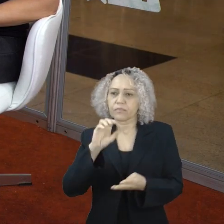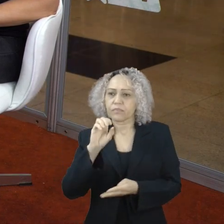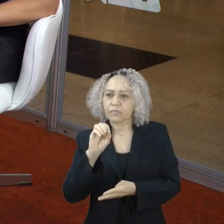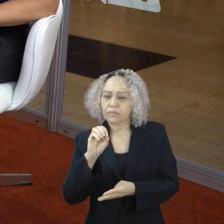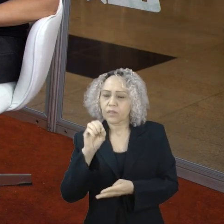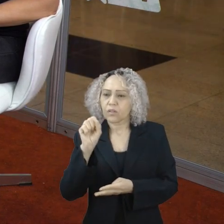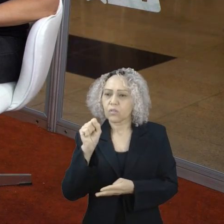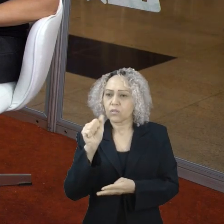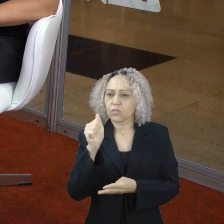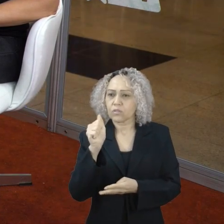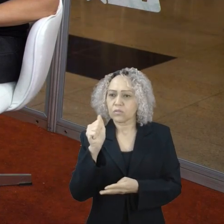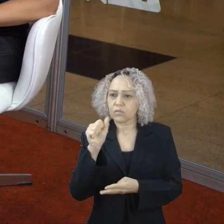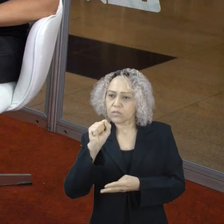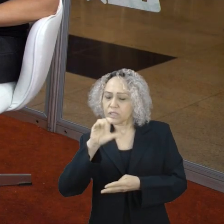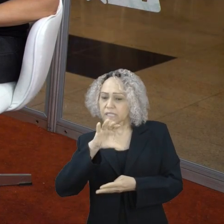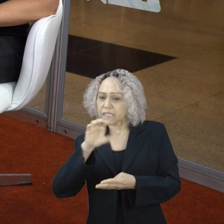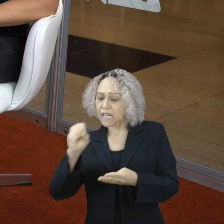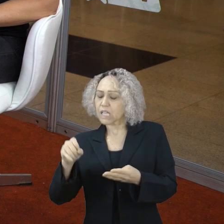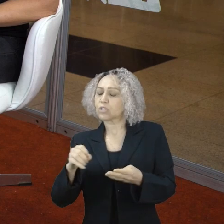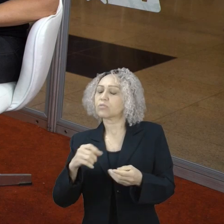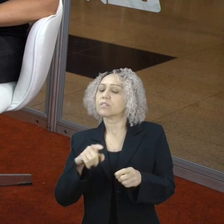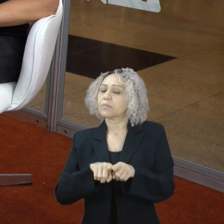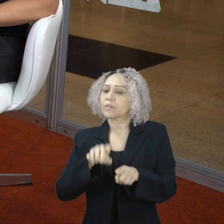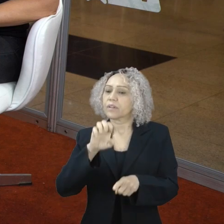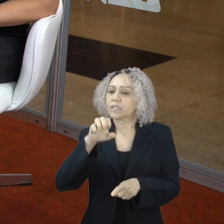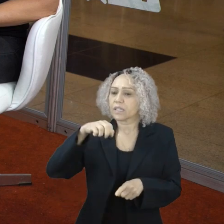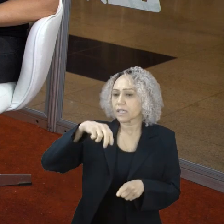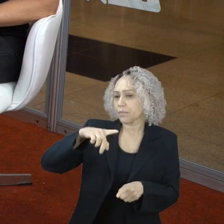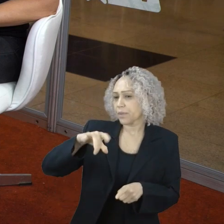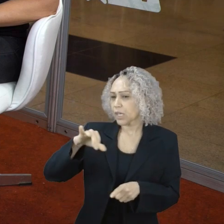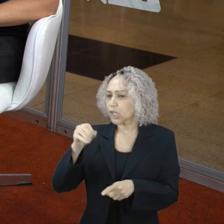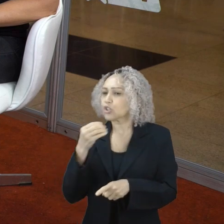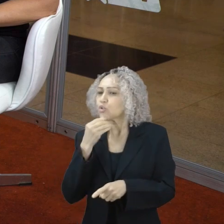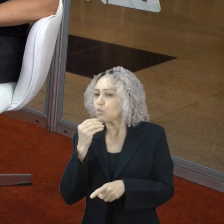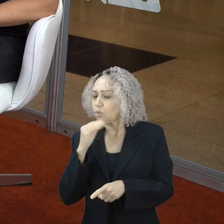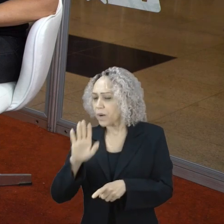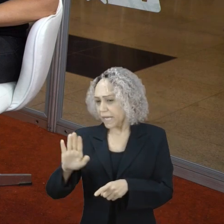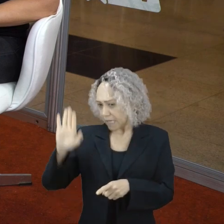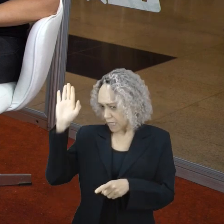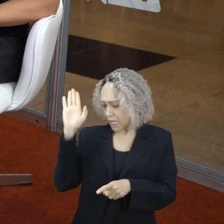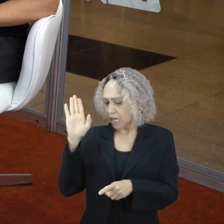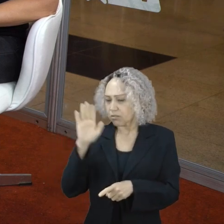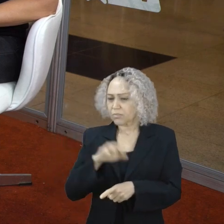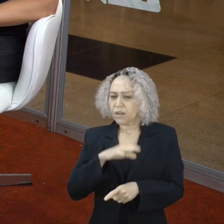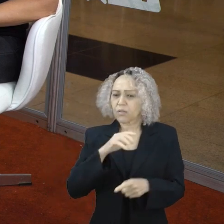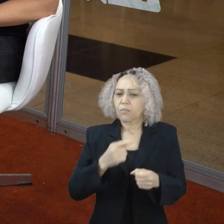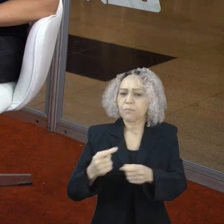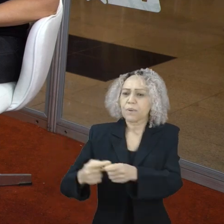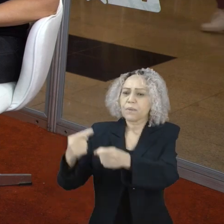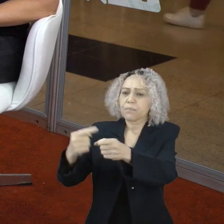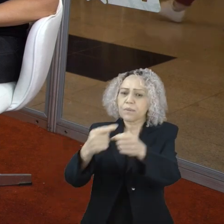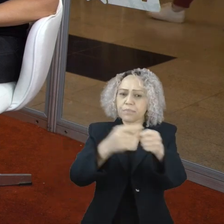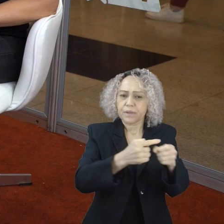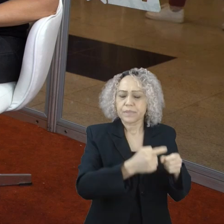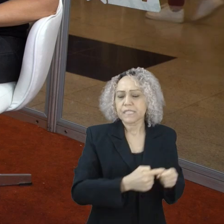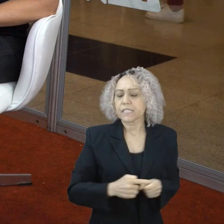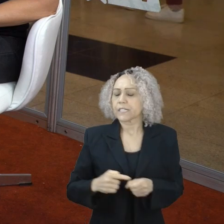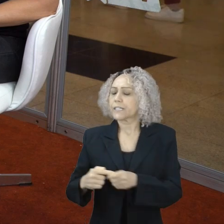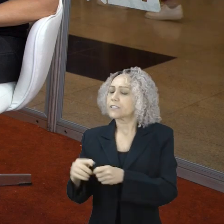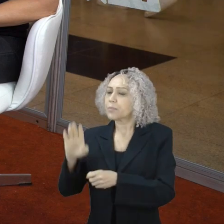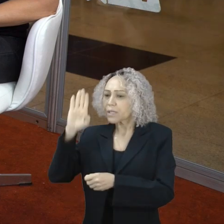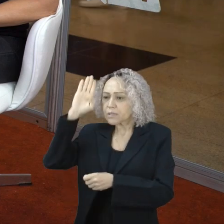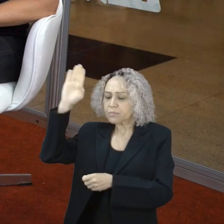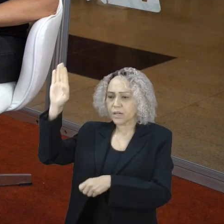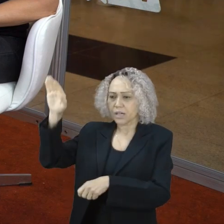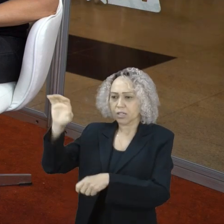Então, a gente tá formando um time do PT nas principais cidades no estado